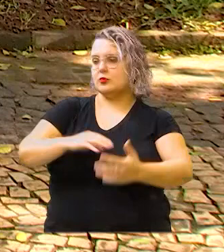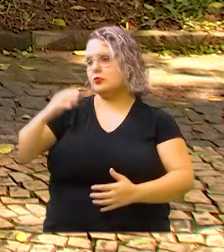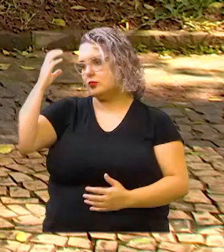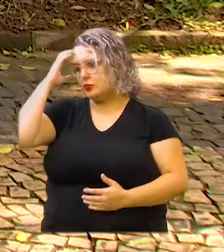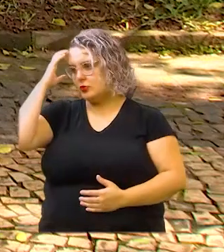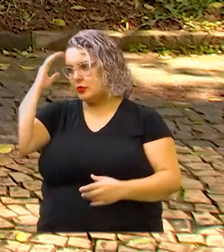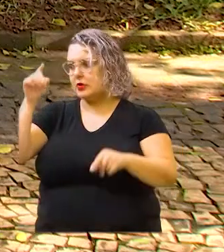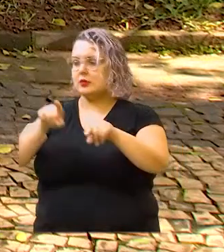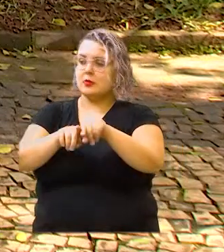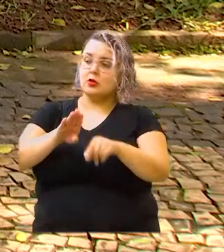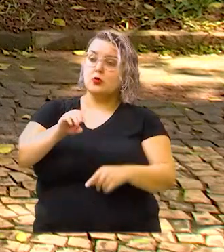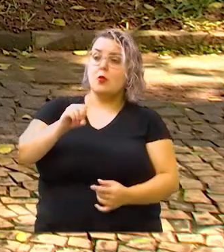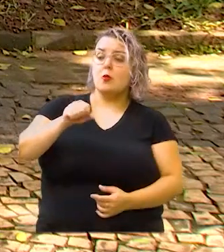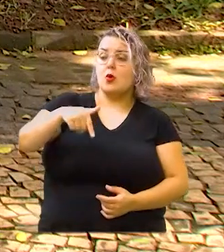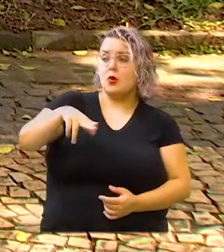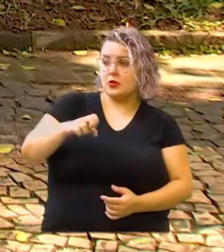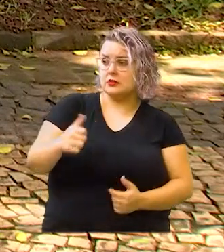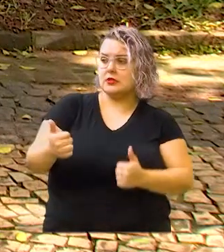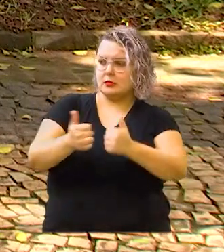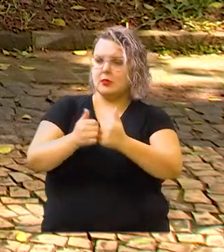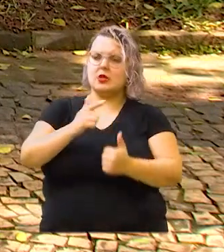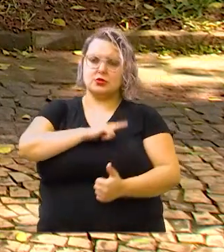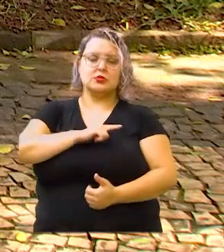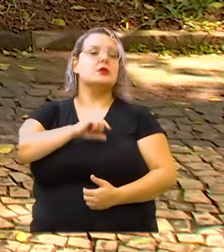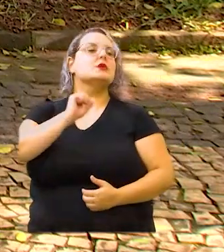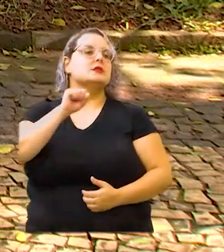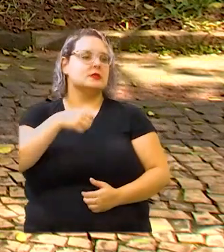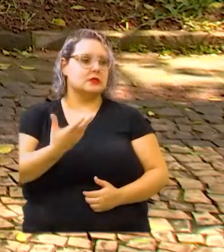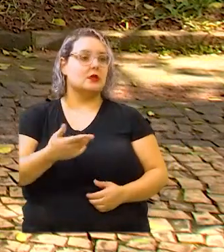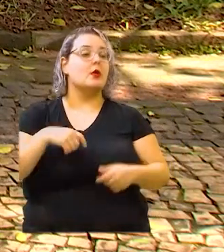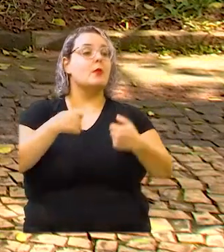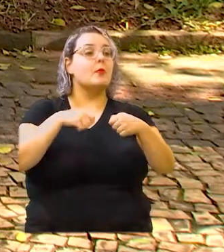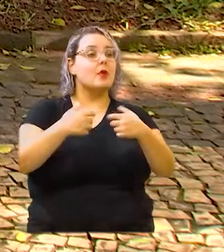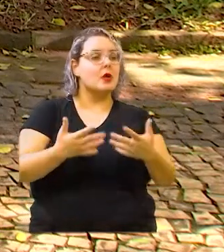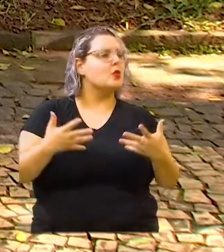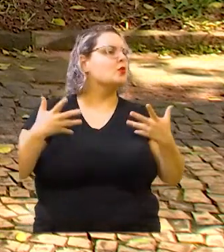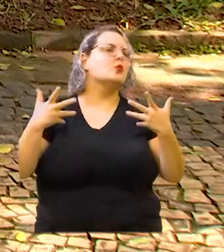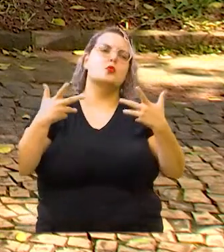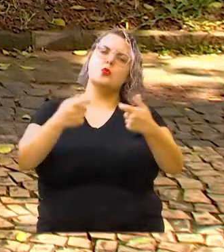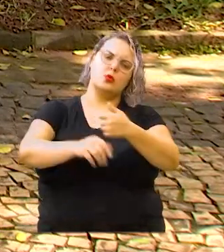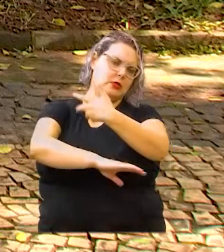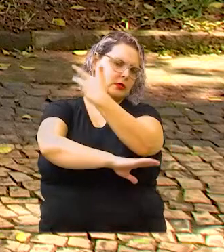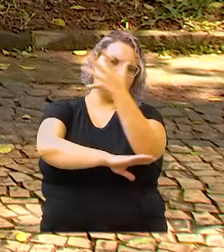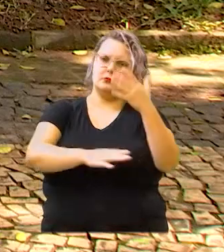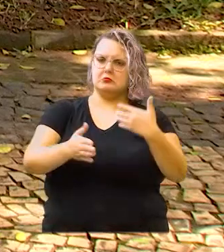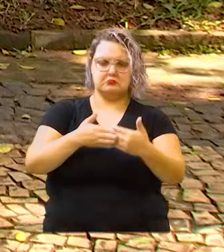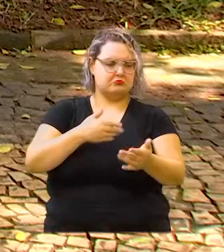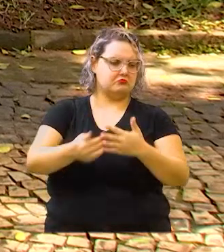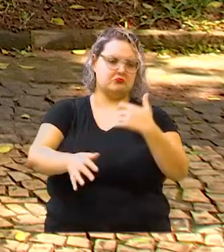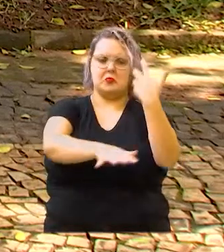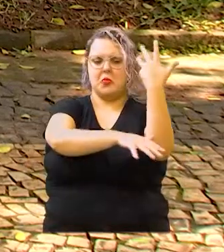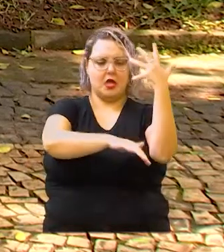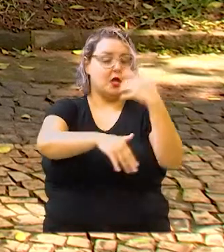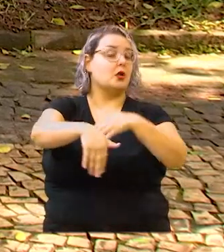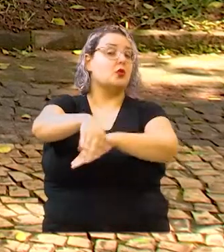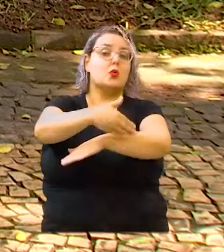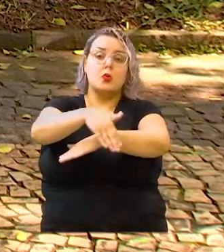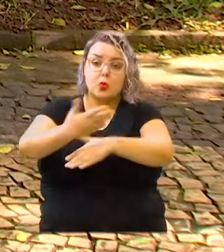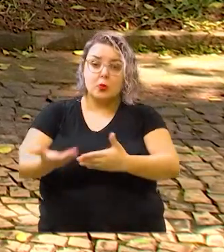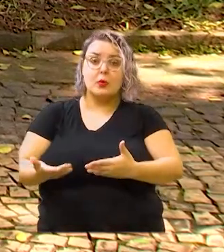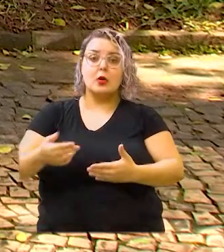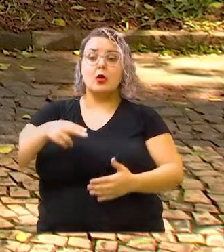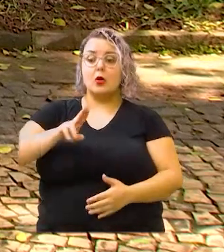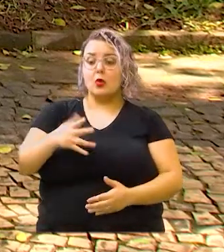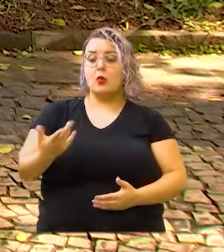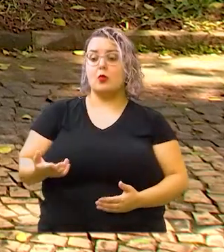no Taquaral e no Bosque, que é pertinho do Guarani aqui, sim, né? Sim, elas precisavam, todas as árvores, quer sejam em praças, em ruas